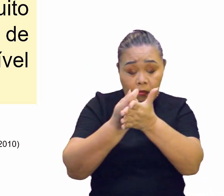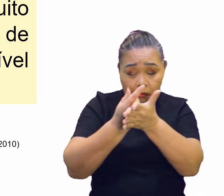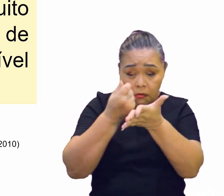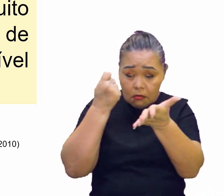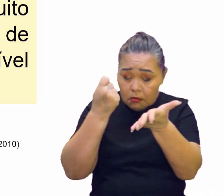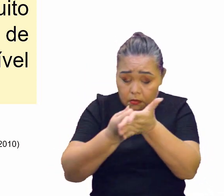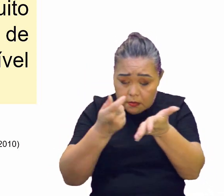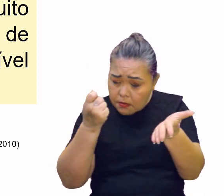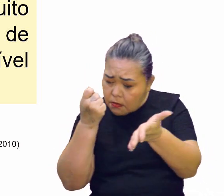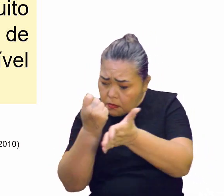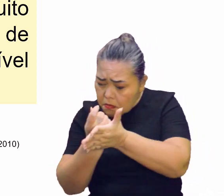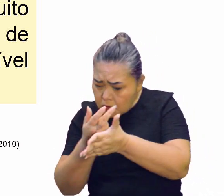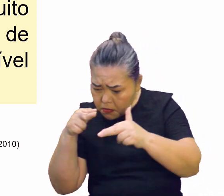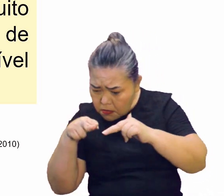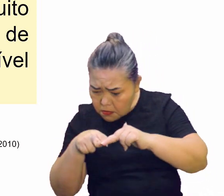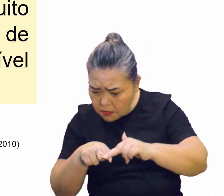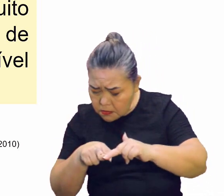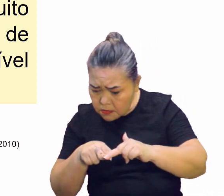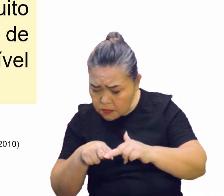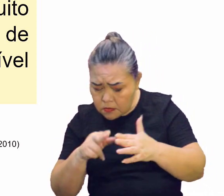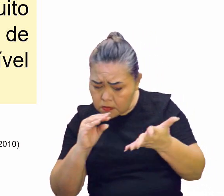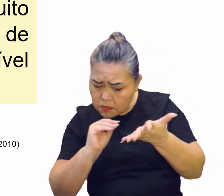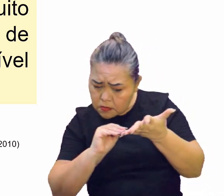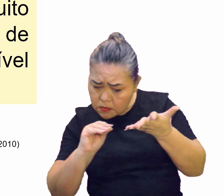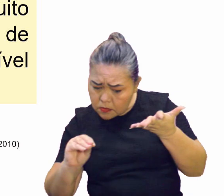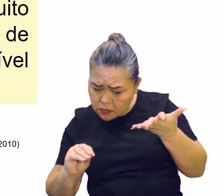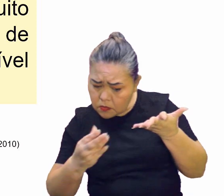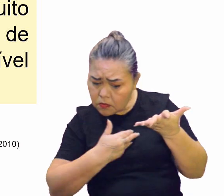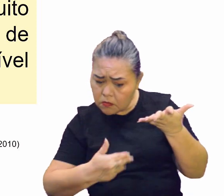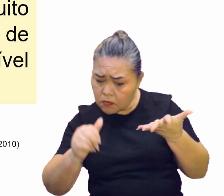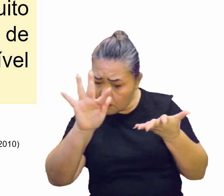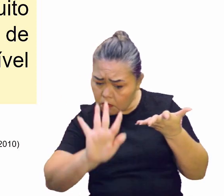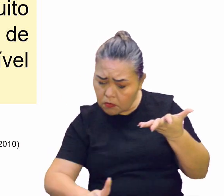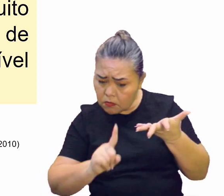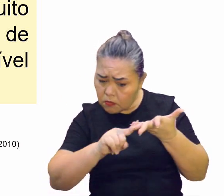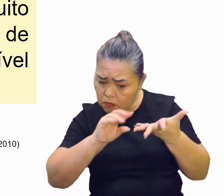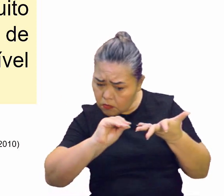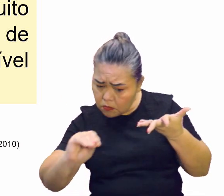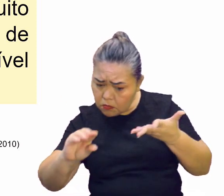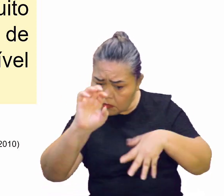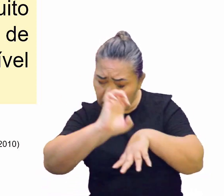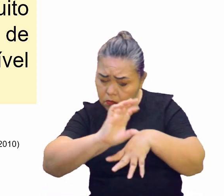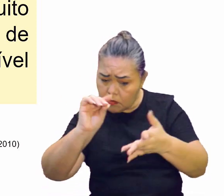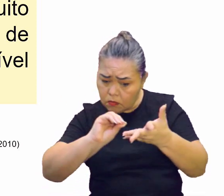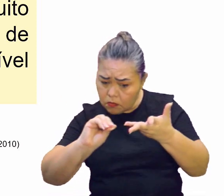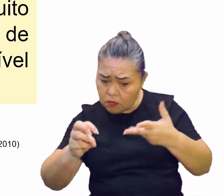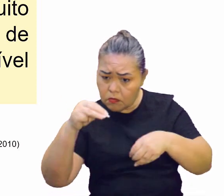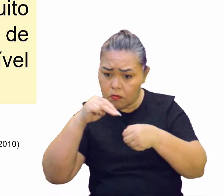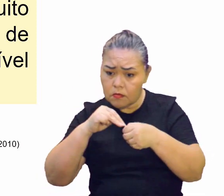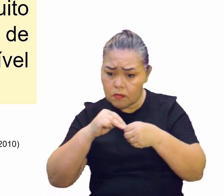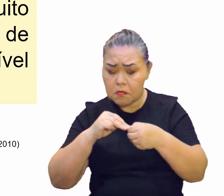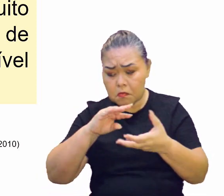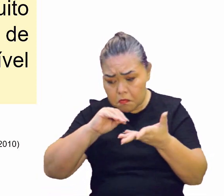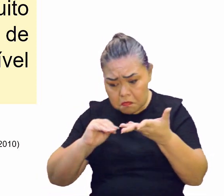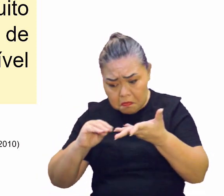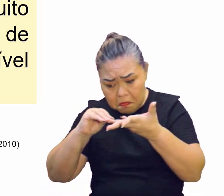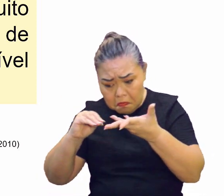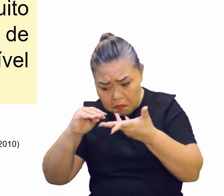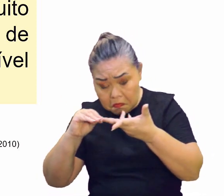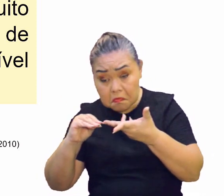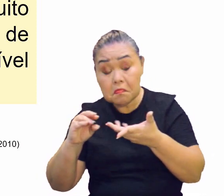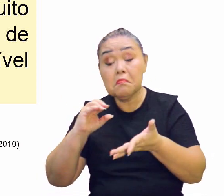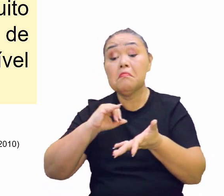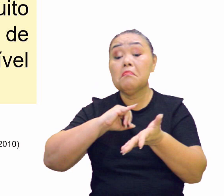aquela compra que você fez, queridos alunos, quanto foi para o governo federal, quanto foi para o governo estadual e quanto foi para o governo municipal. É um